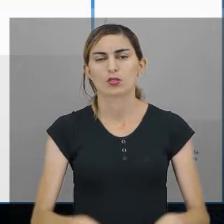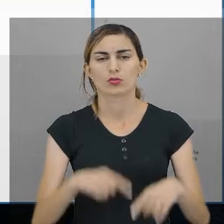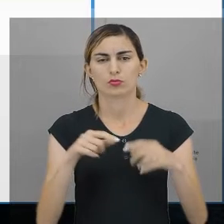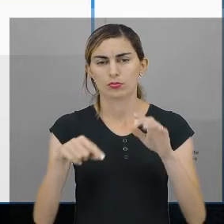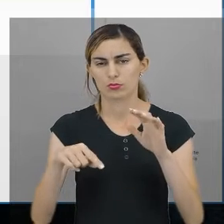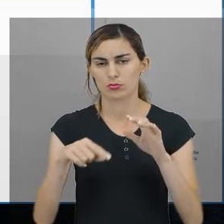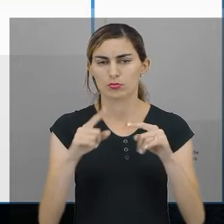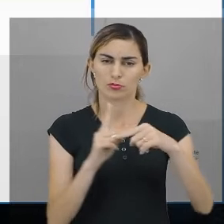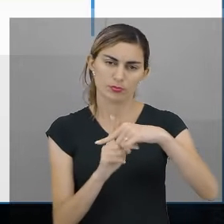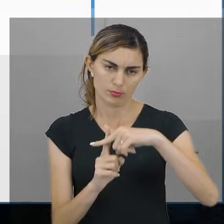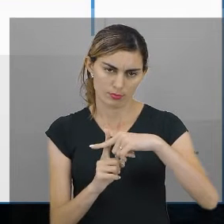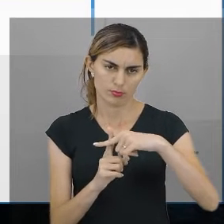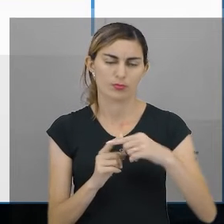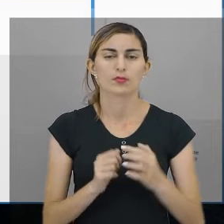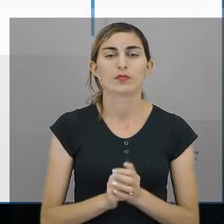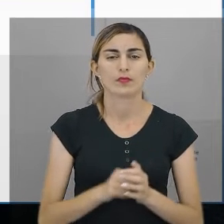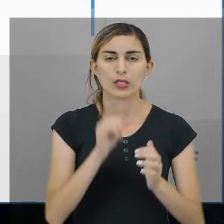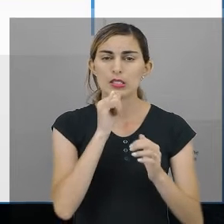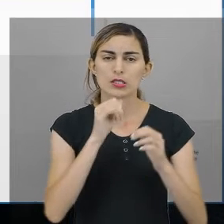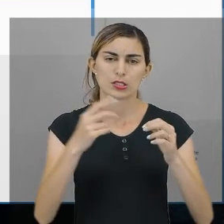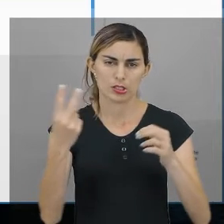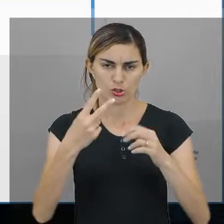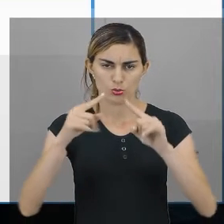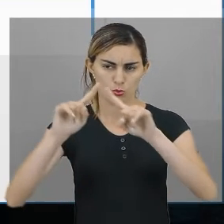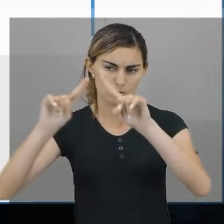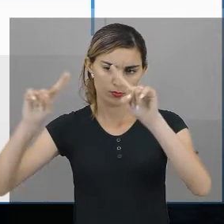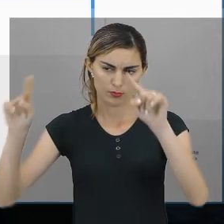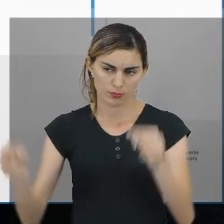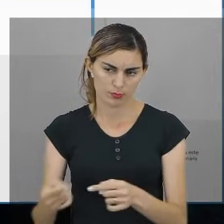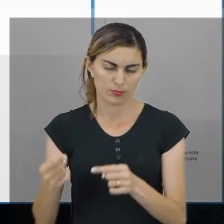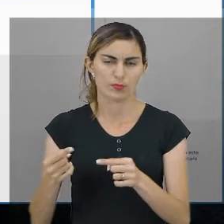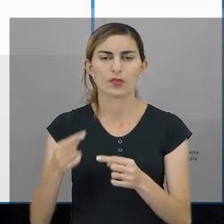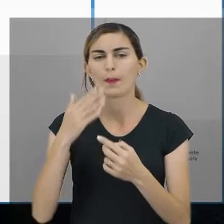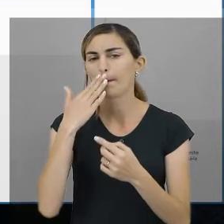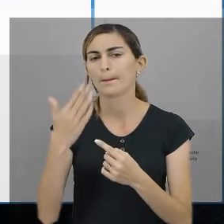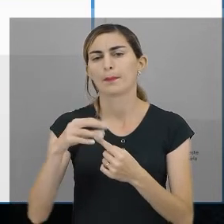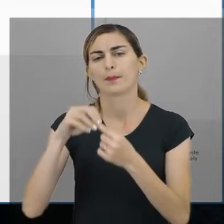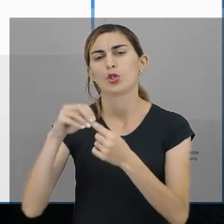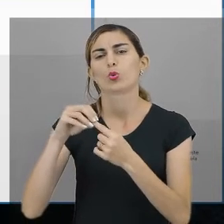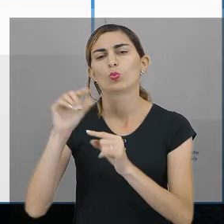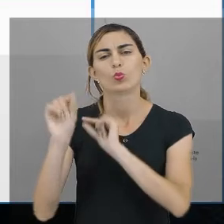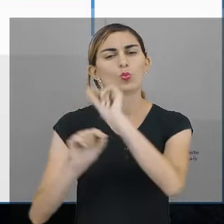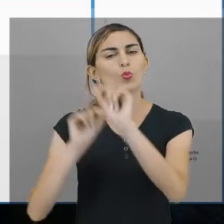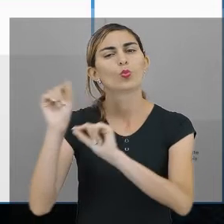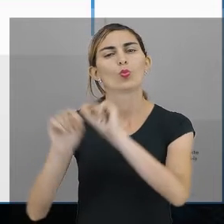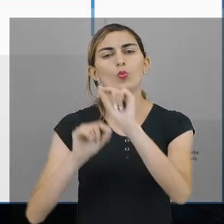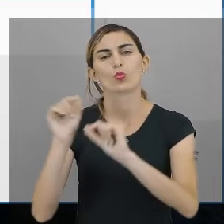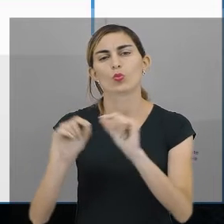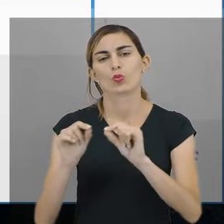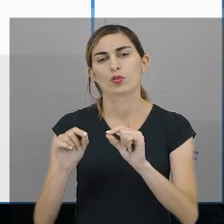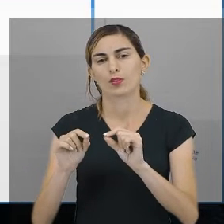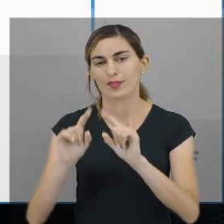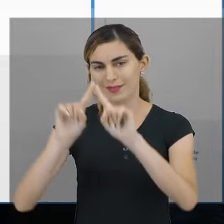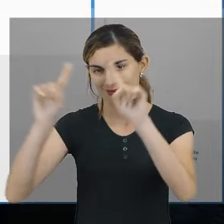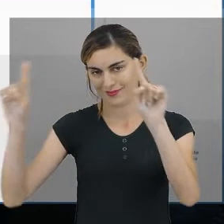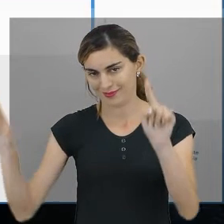caso, o parêntese deu prioridade a esse termo da